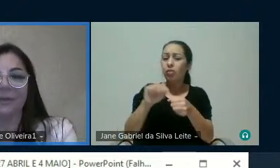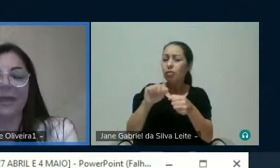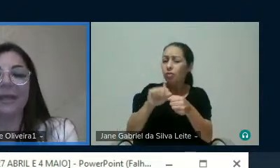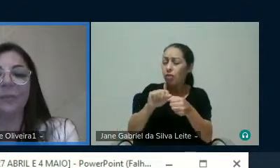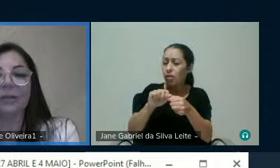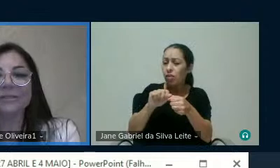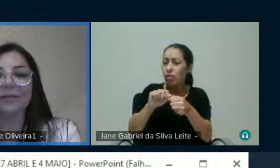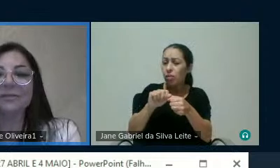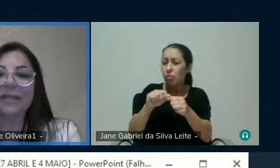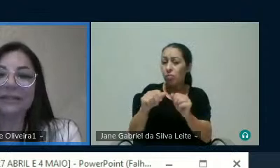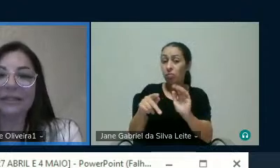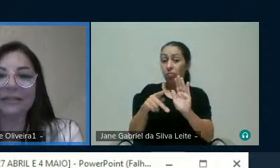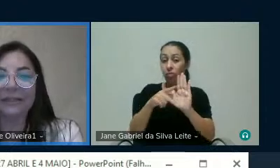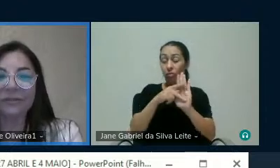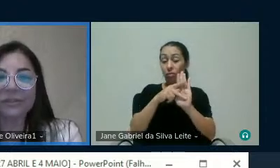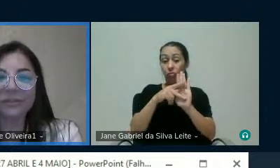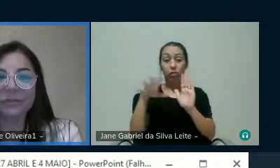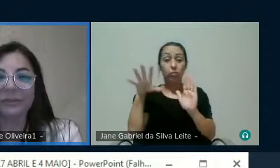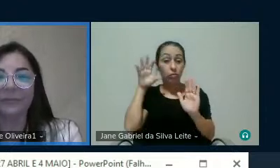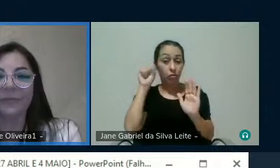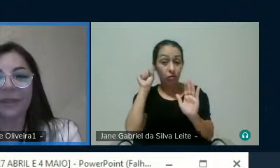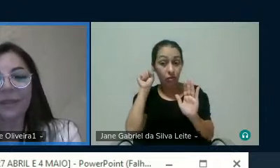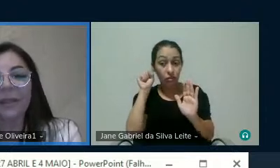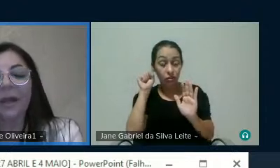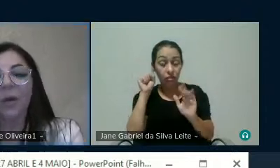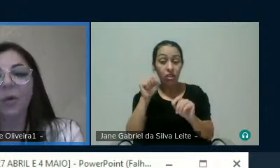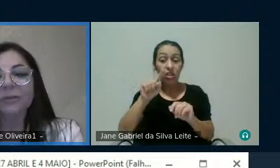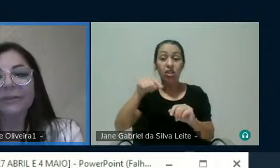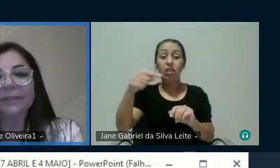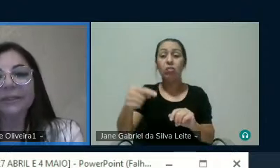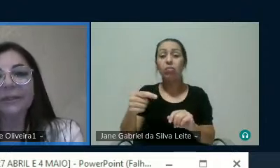ouvinte. Ela pode ser considerada literatura surda.